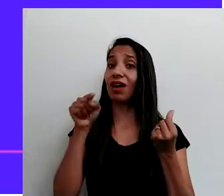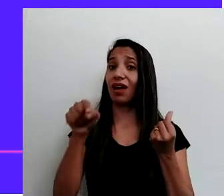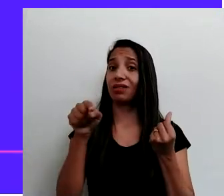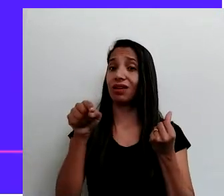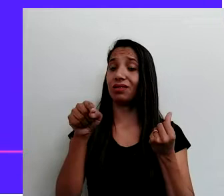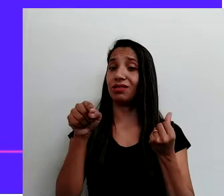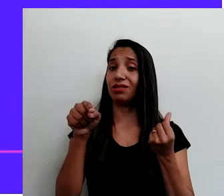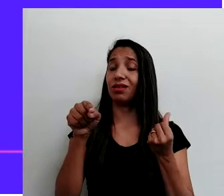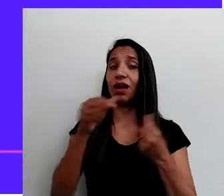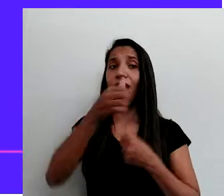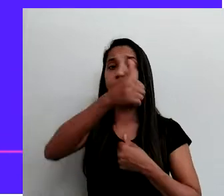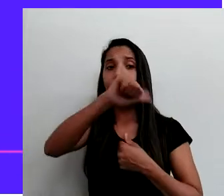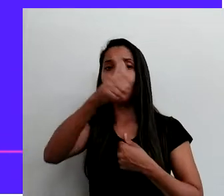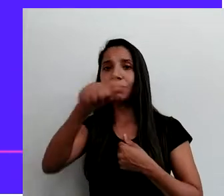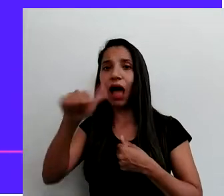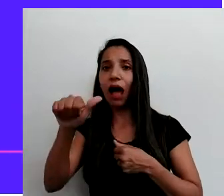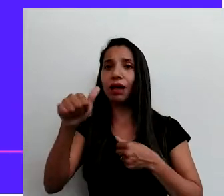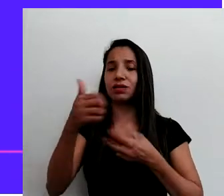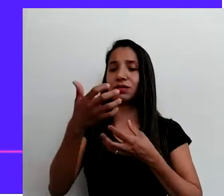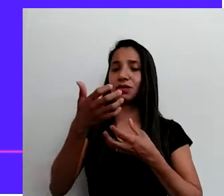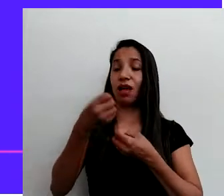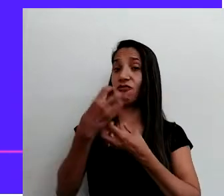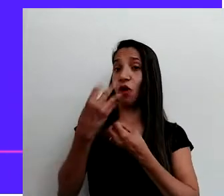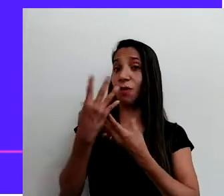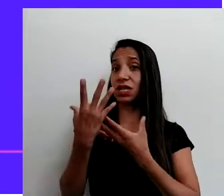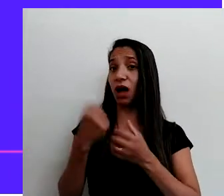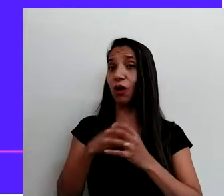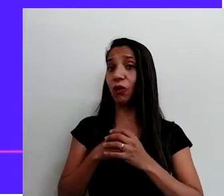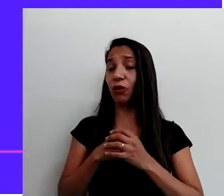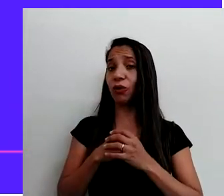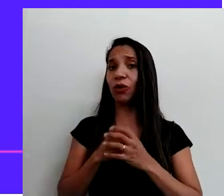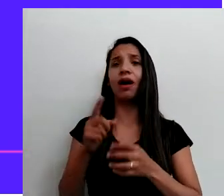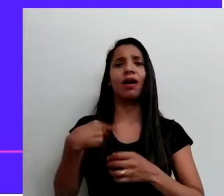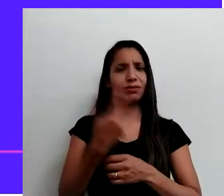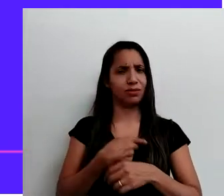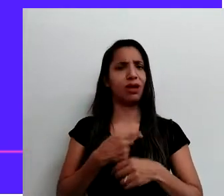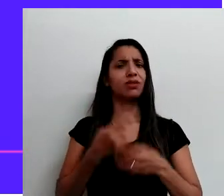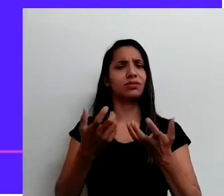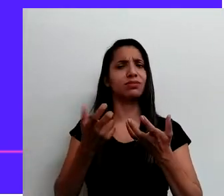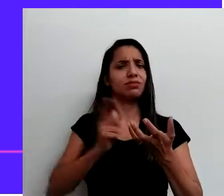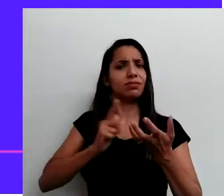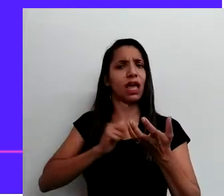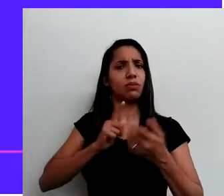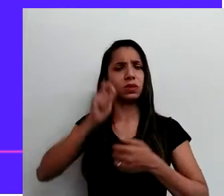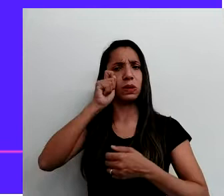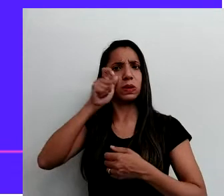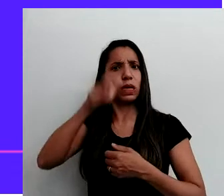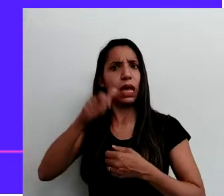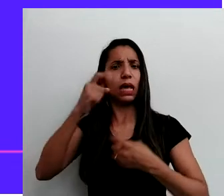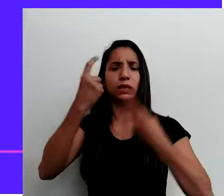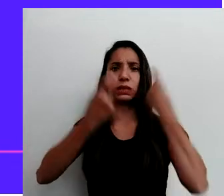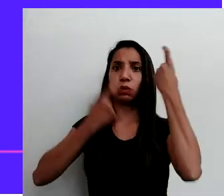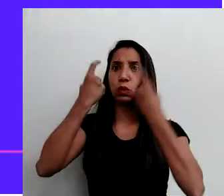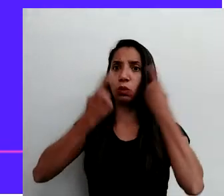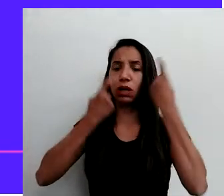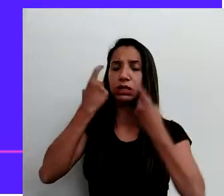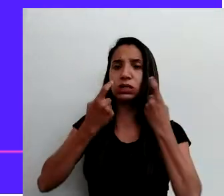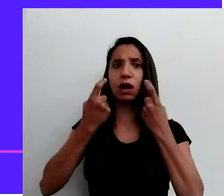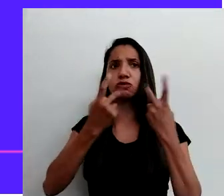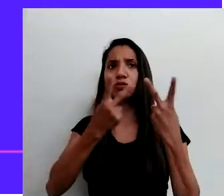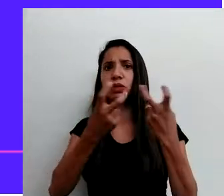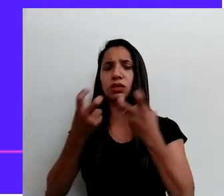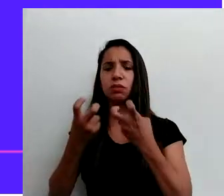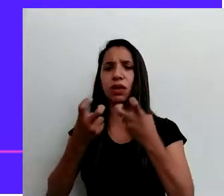dessa busca por trazer esses dados de desigualdade, principalmente, né, e de iniquidade de gênero, de